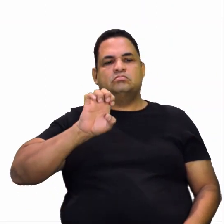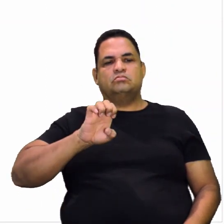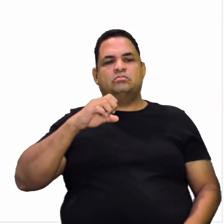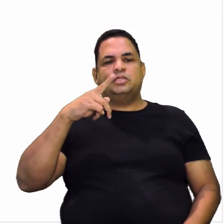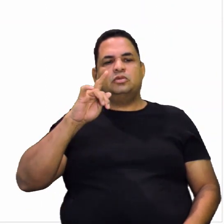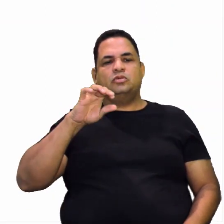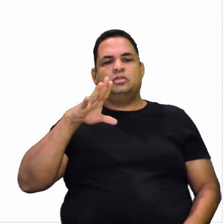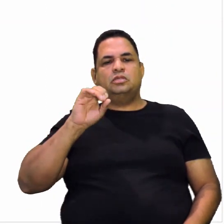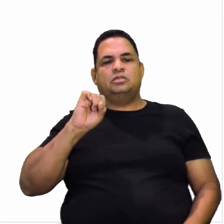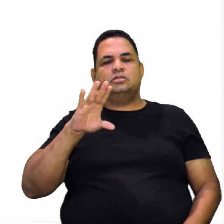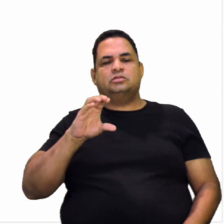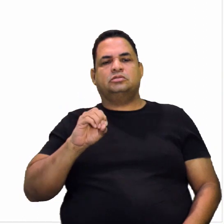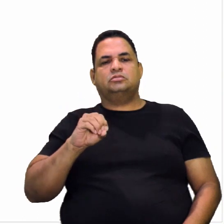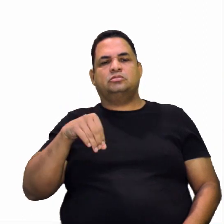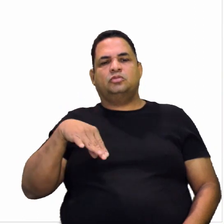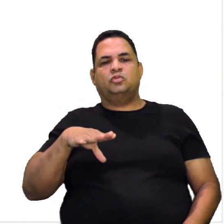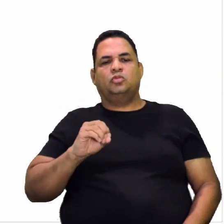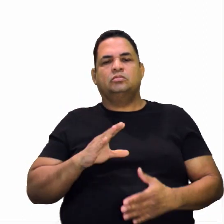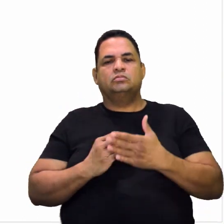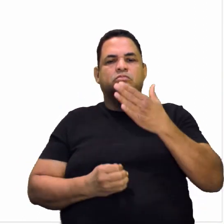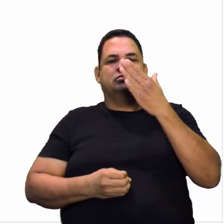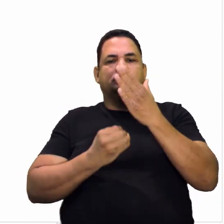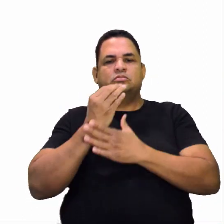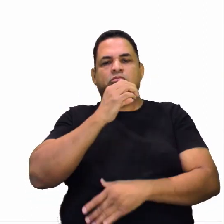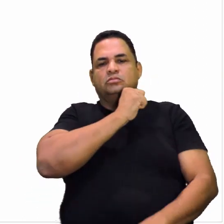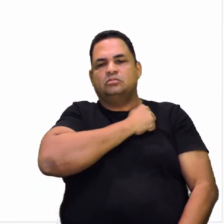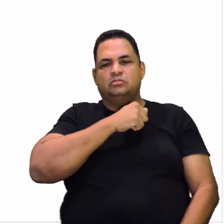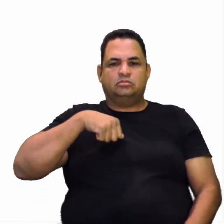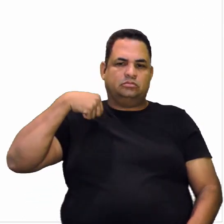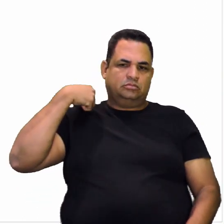Epicurismo, fundada por Sócrates.